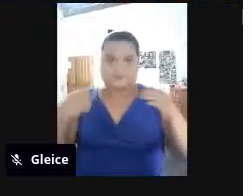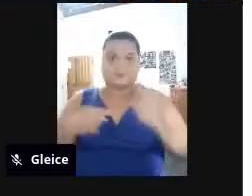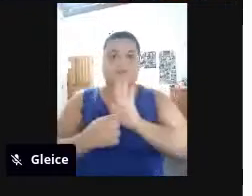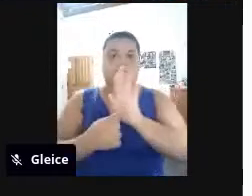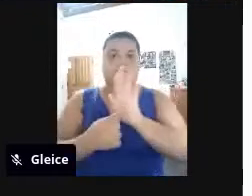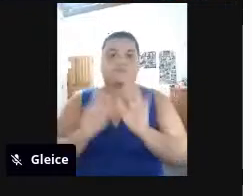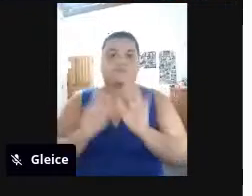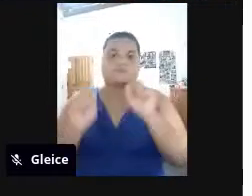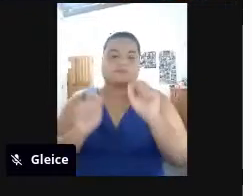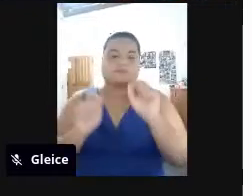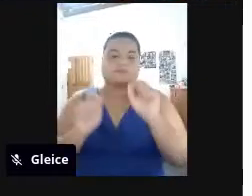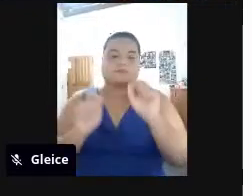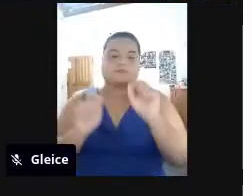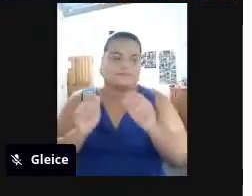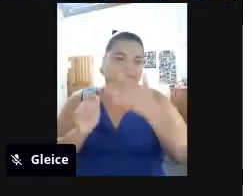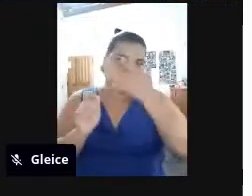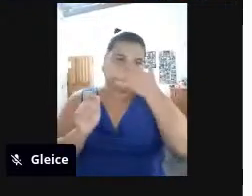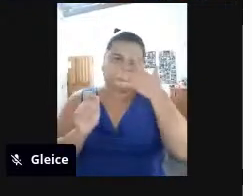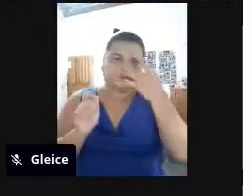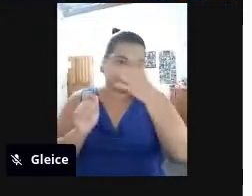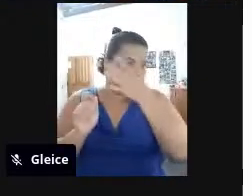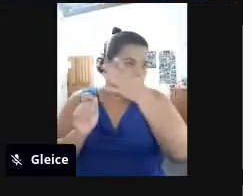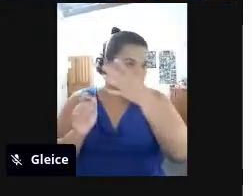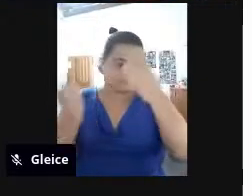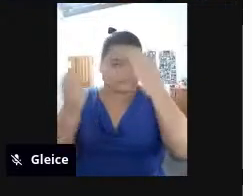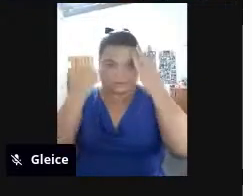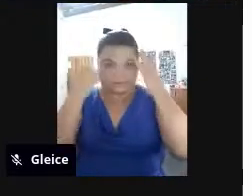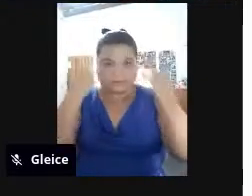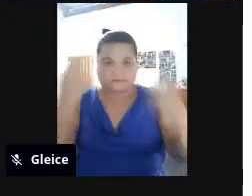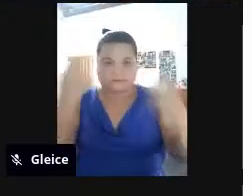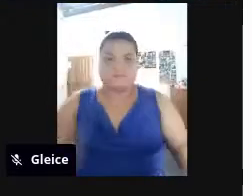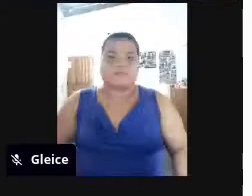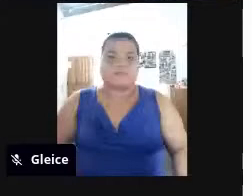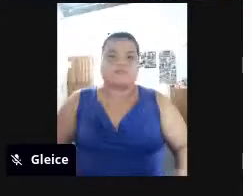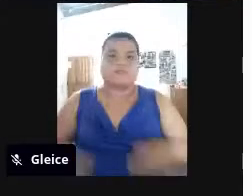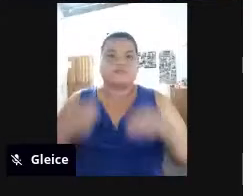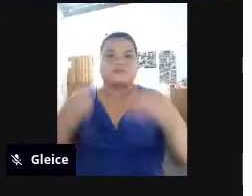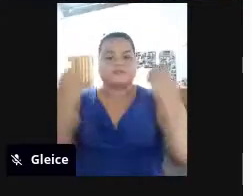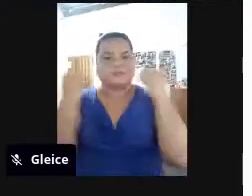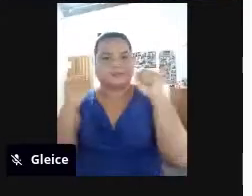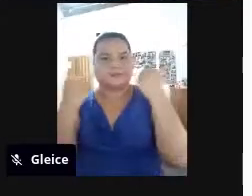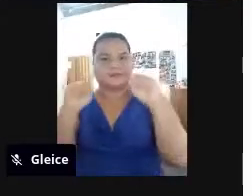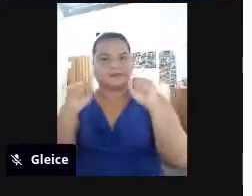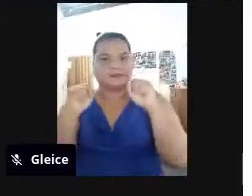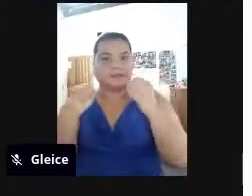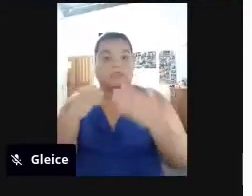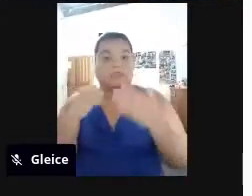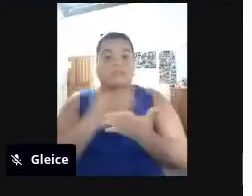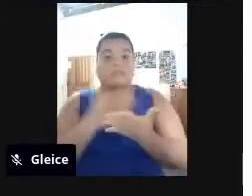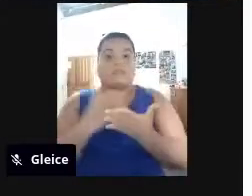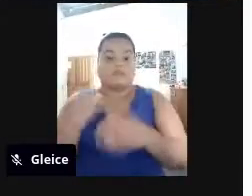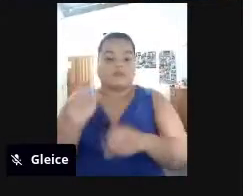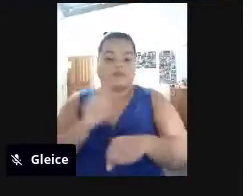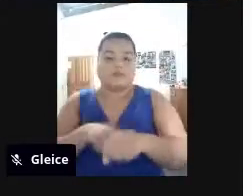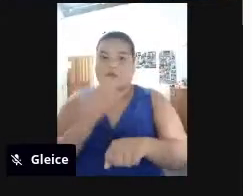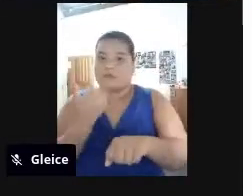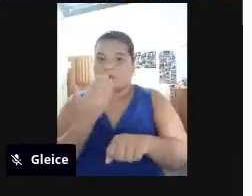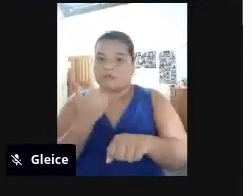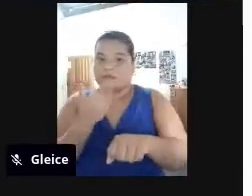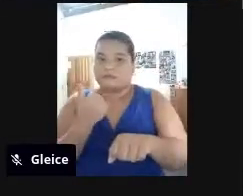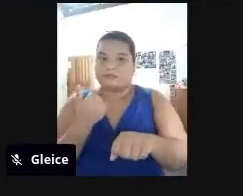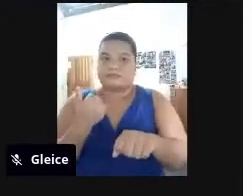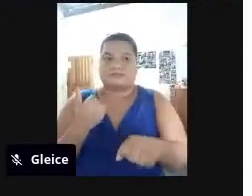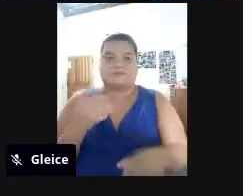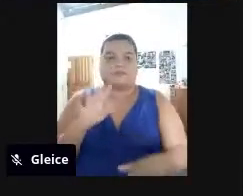quantidade máxima, pensando em síntese proteica, por refeição. E, em média, gente, fica em torno de